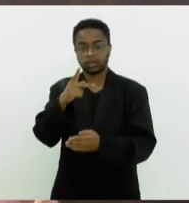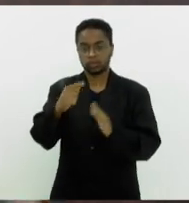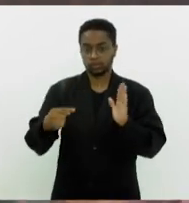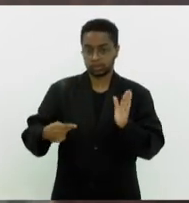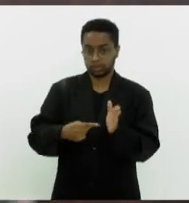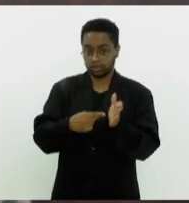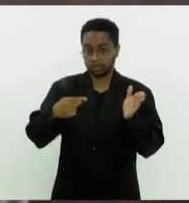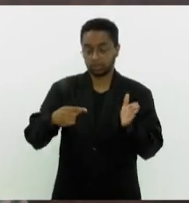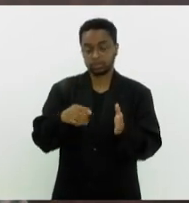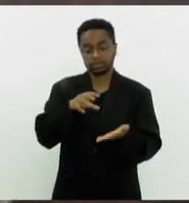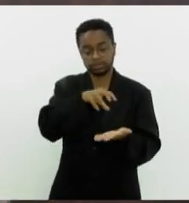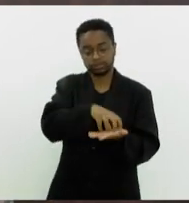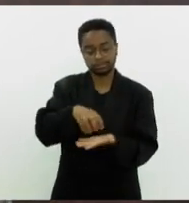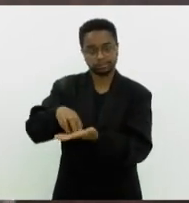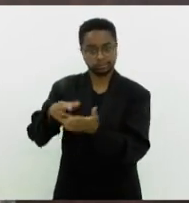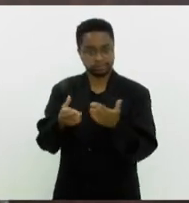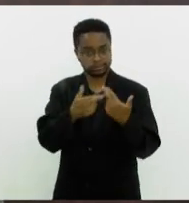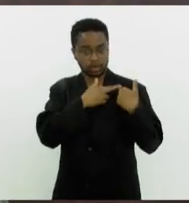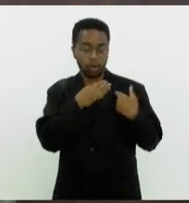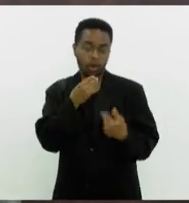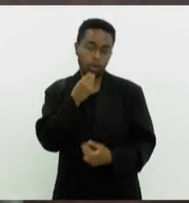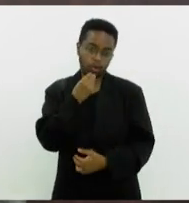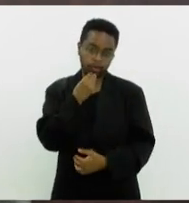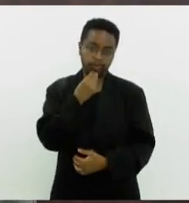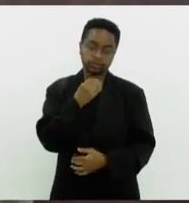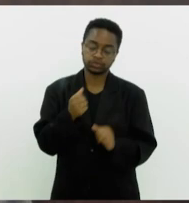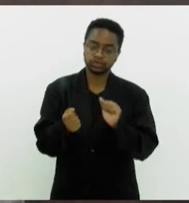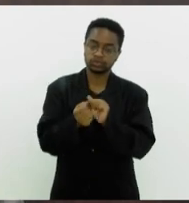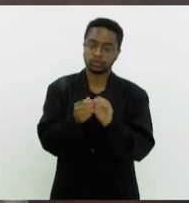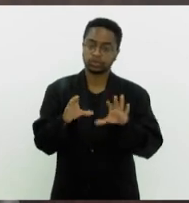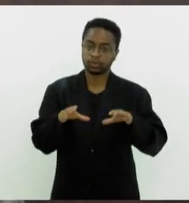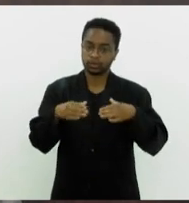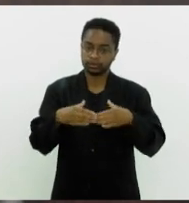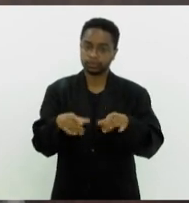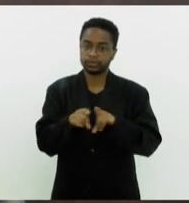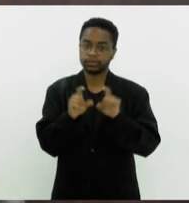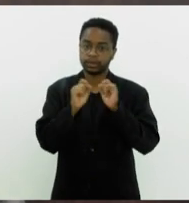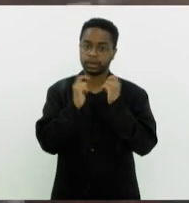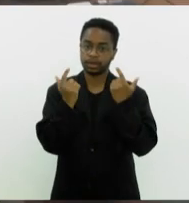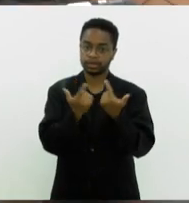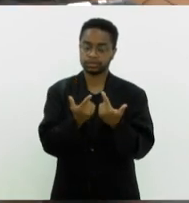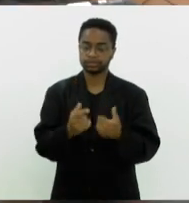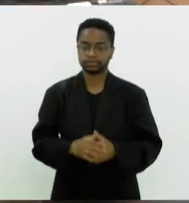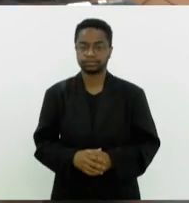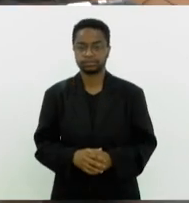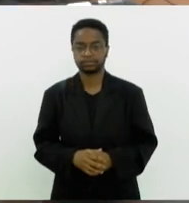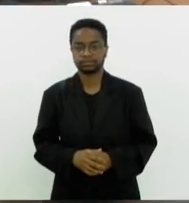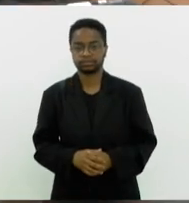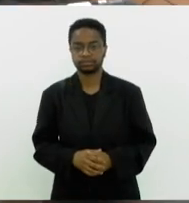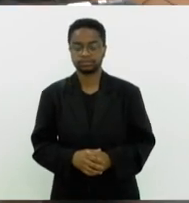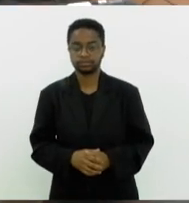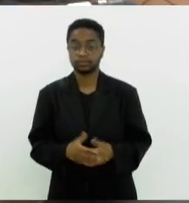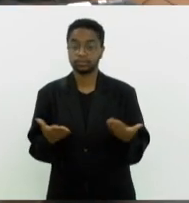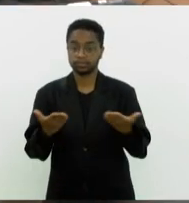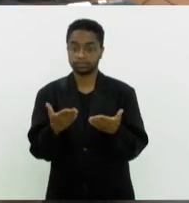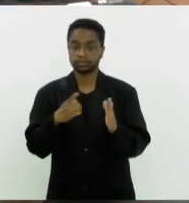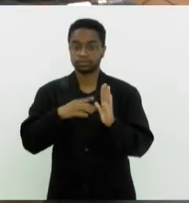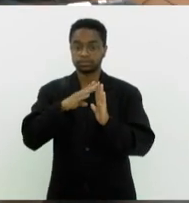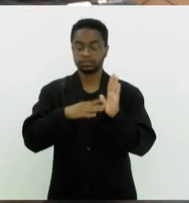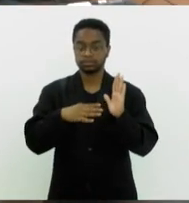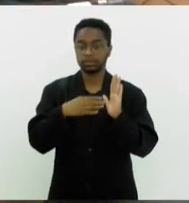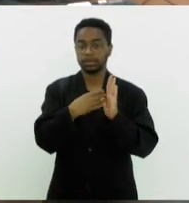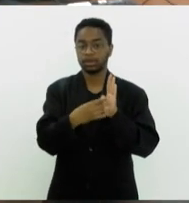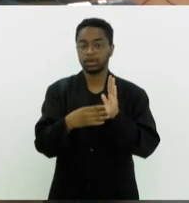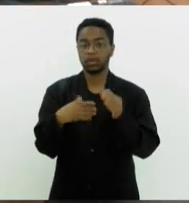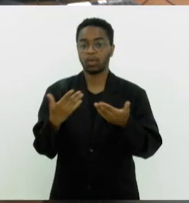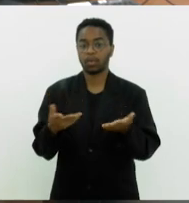denúncia aos órgãos competentes, logicamente, com a força da comissão, com a força da Assembleia Legislativa. Acompanhe agora na agenda do plenário